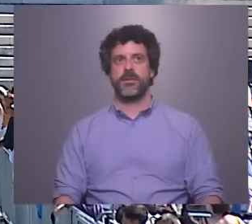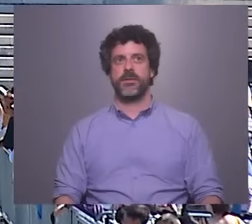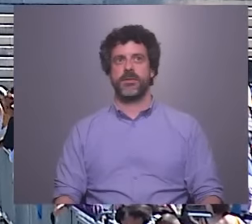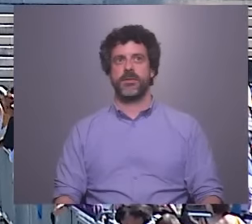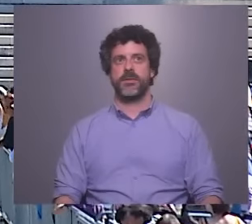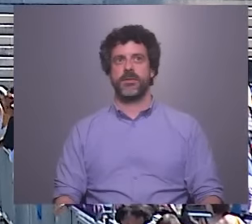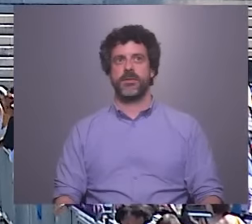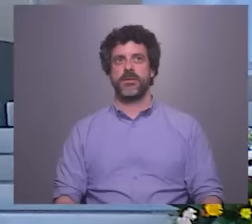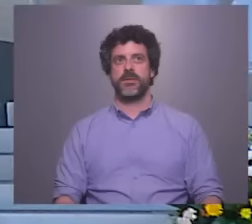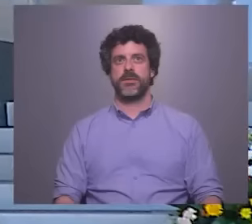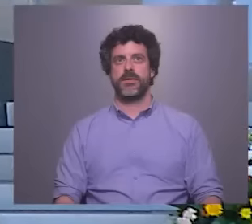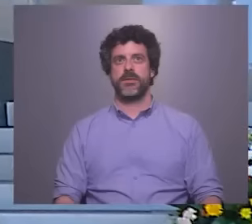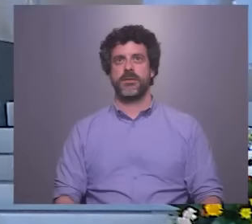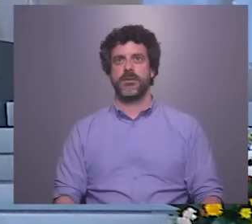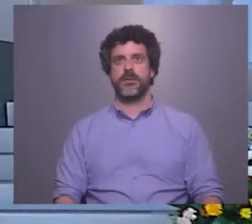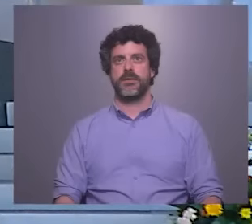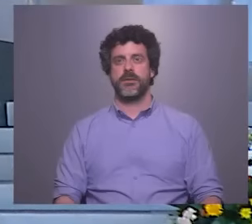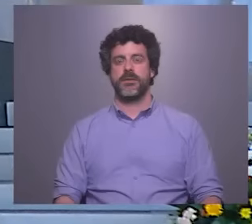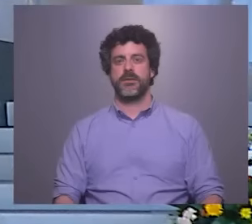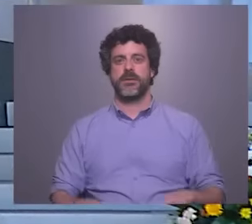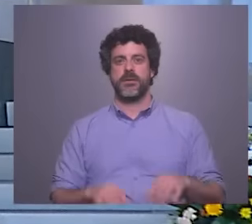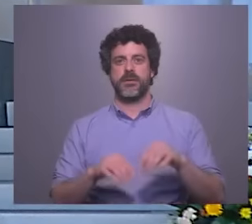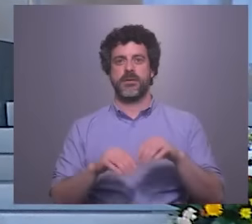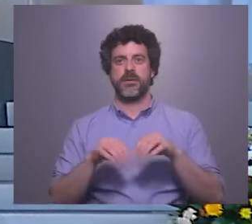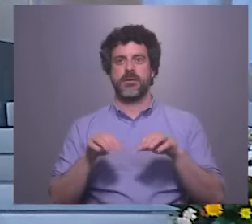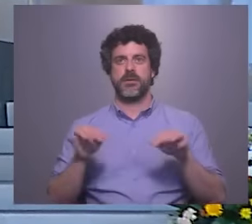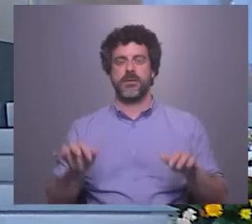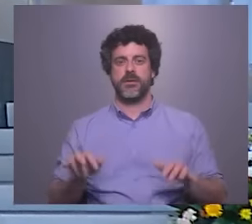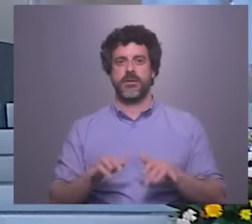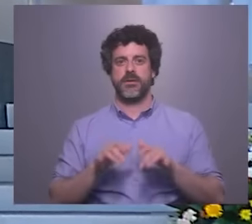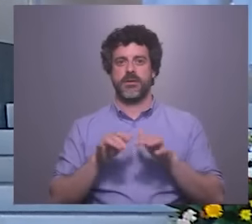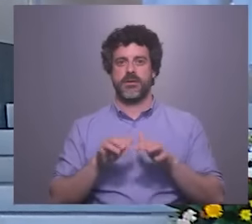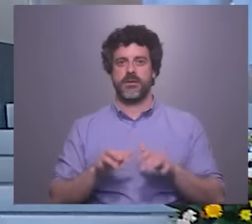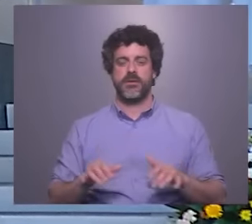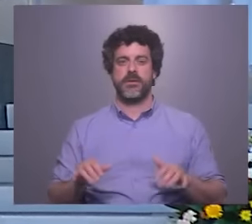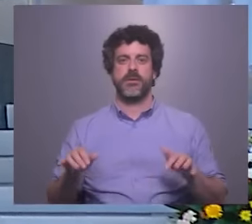il profeta, colui che viene nel mondo.